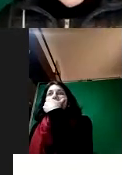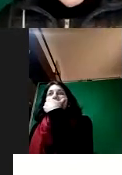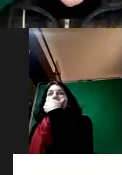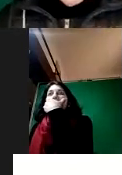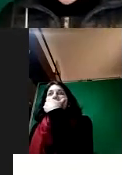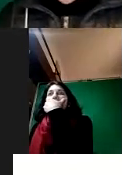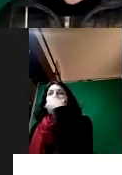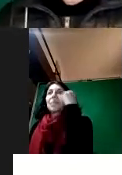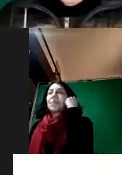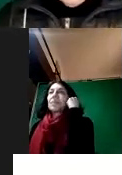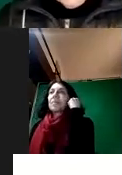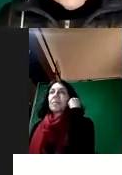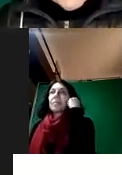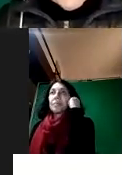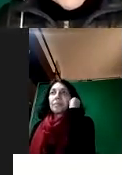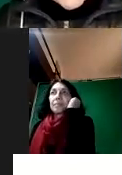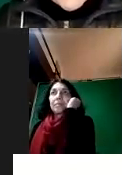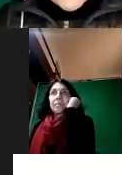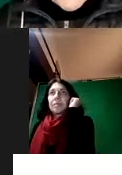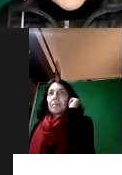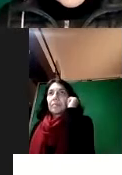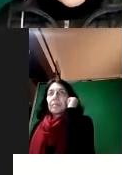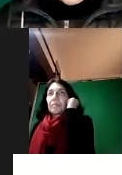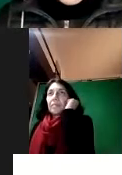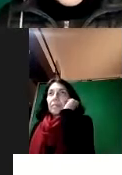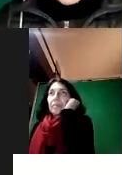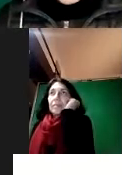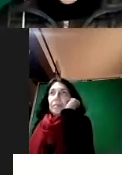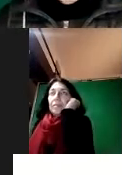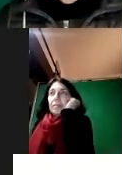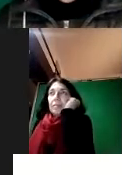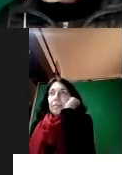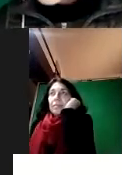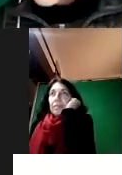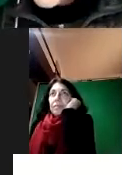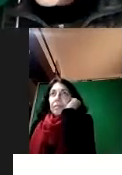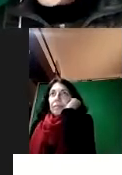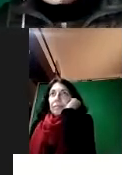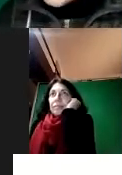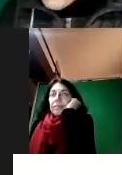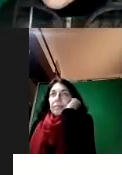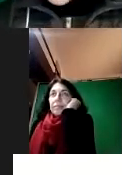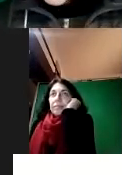e, enfim, há aqui coisas interessantes, eu não vos quero amassar muito